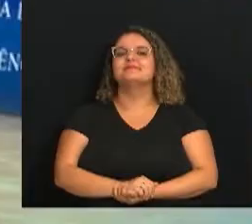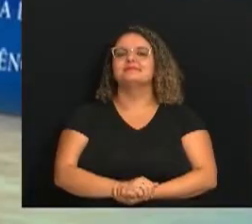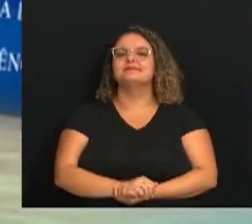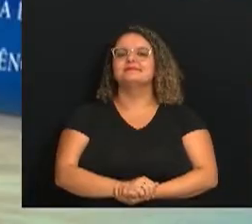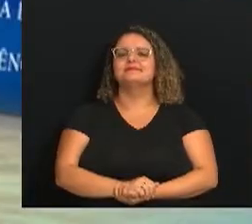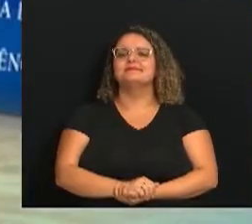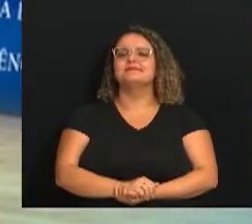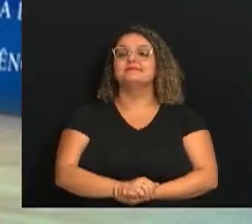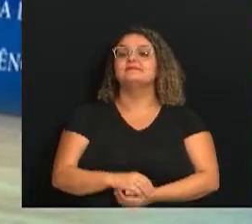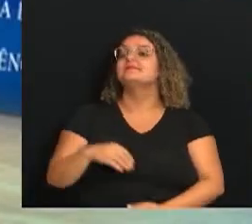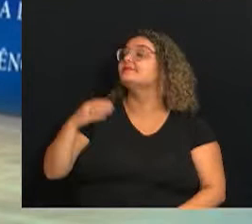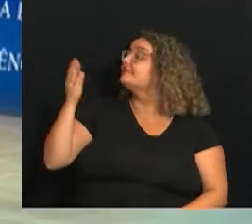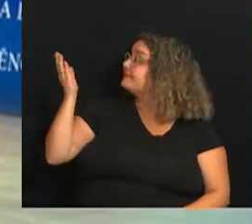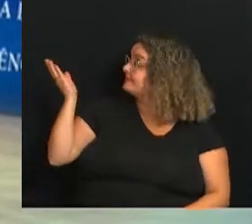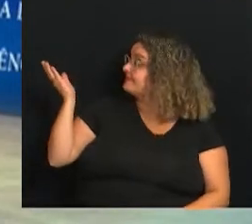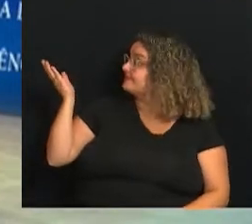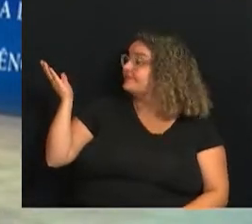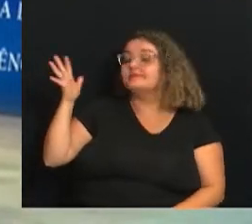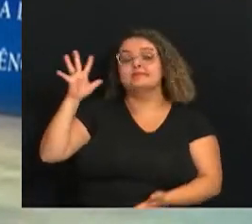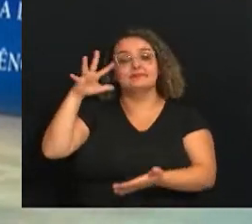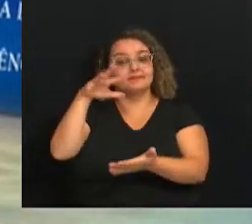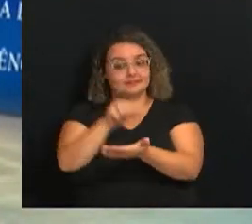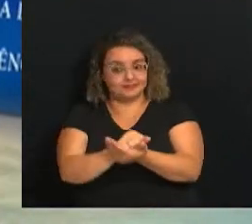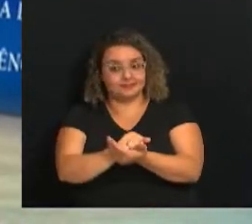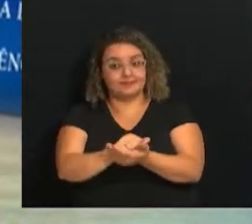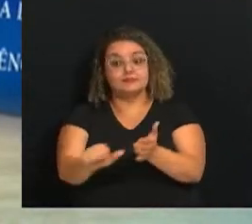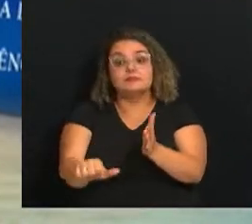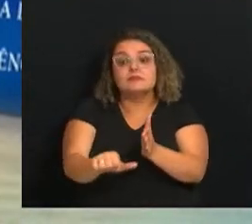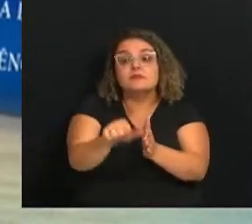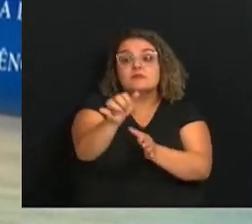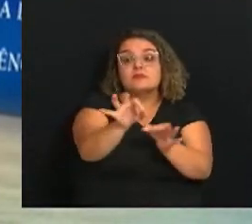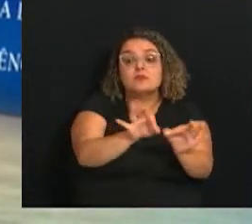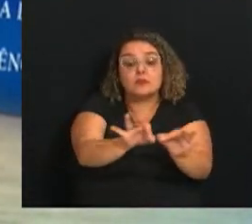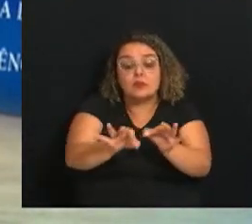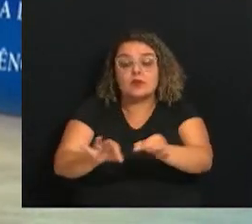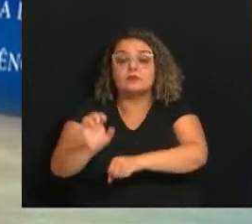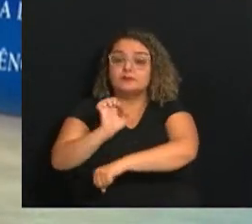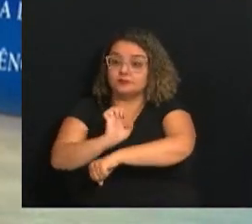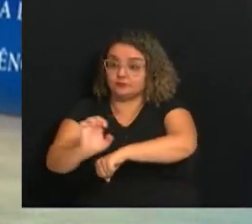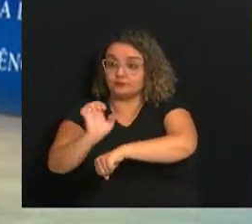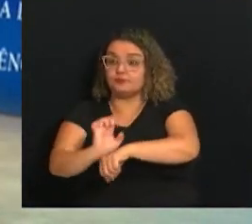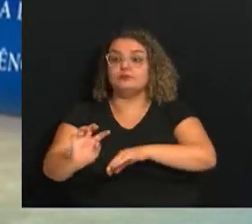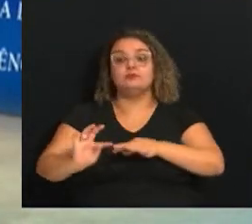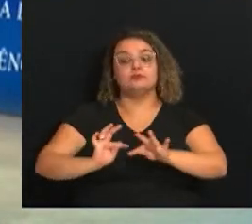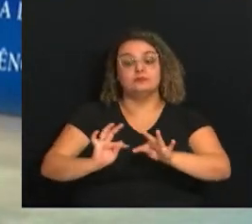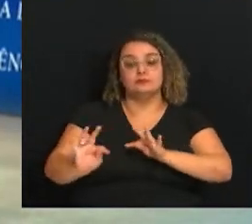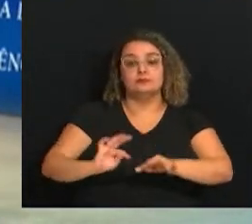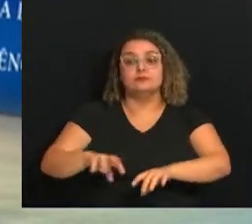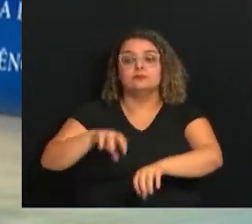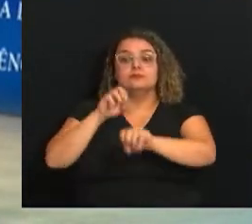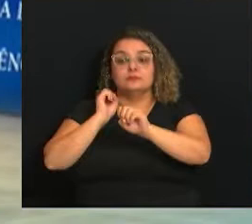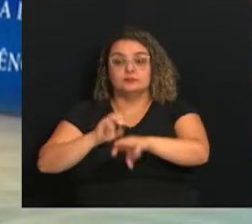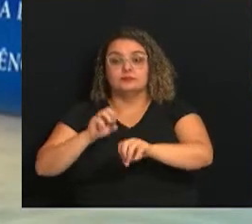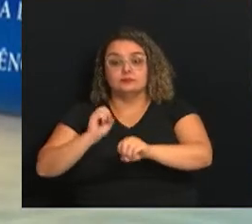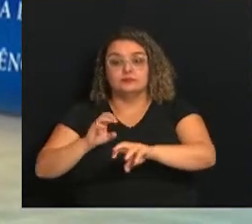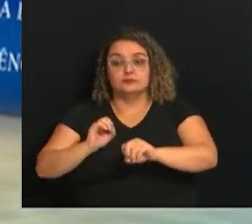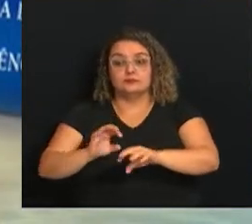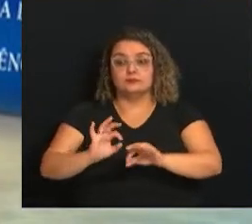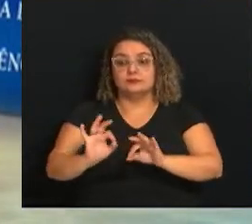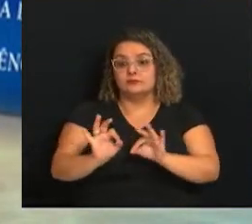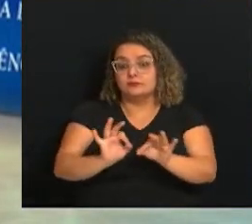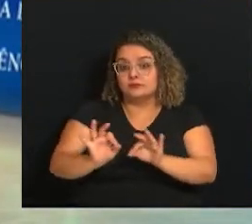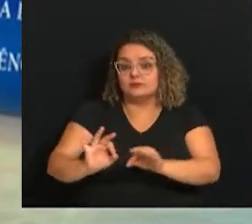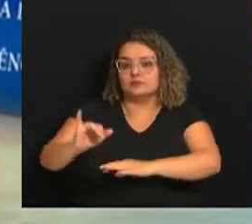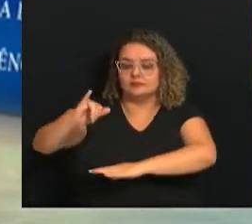A Azul está com inscrições abertas para o primeiro programa de estágio técnico para estudantes de manutenção em